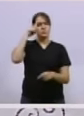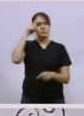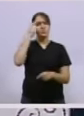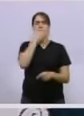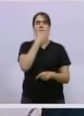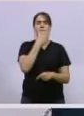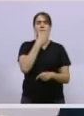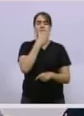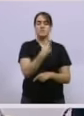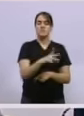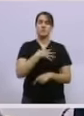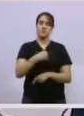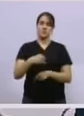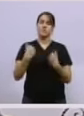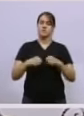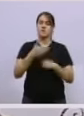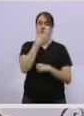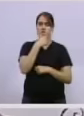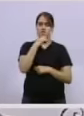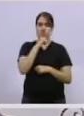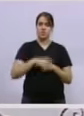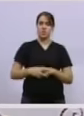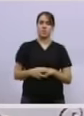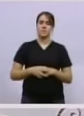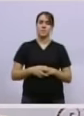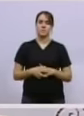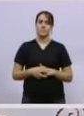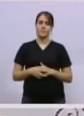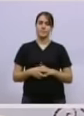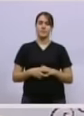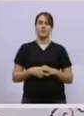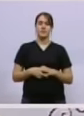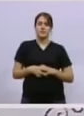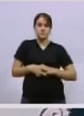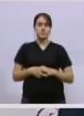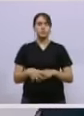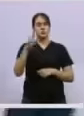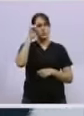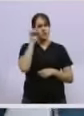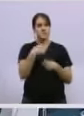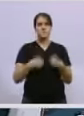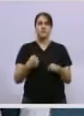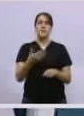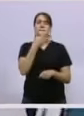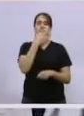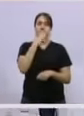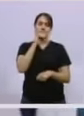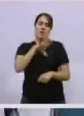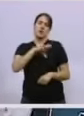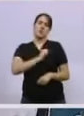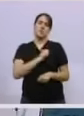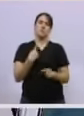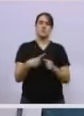de um pai. E eu espero que ele não seja órfão no dia em que ele precisar de um pai amoroso, já que às